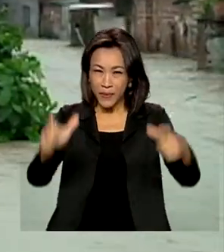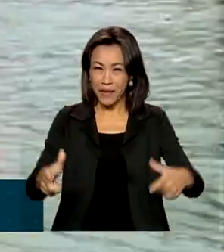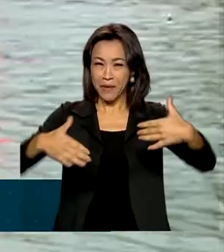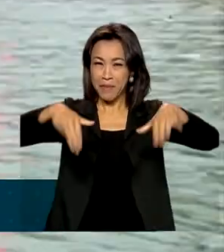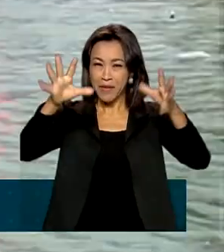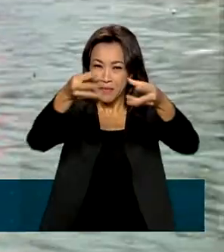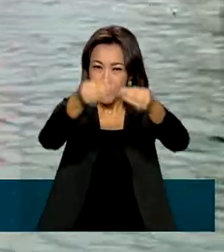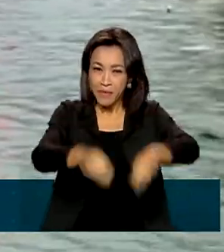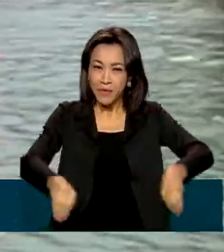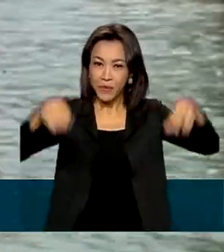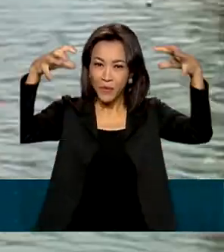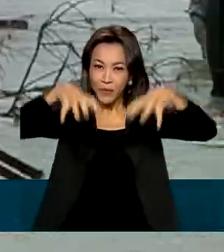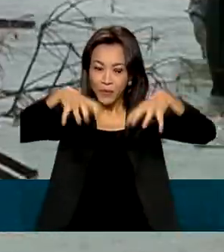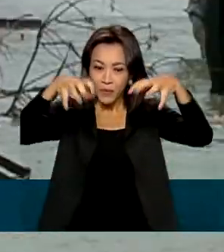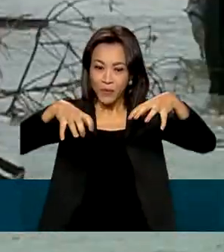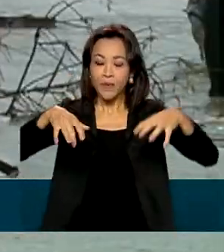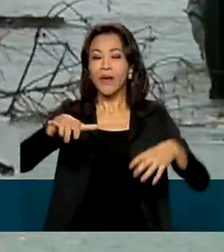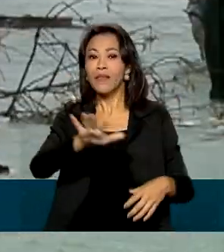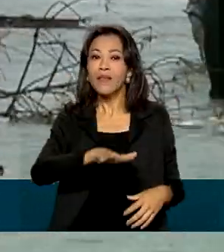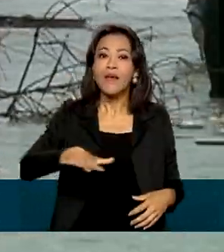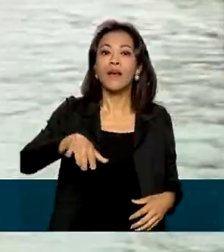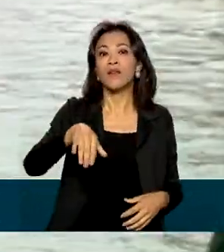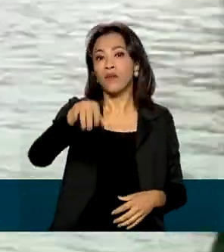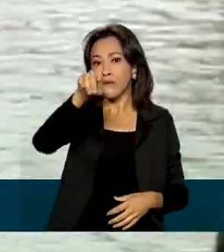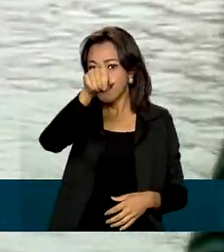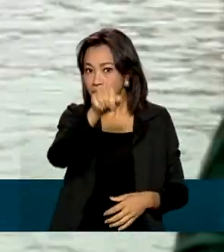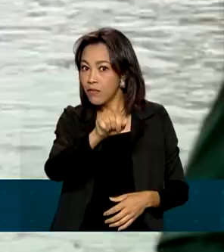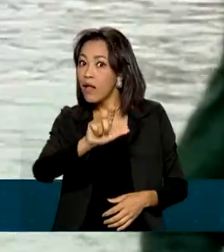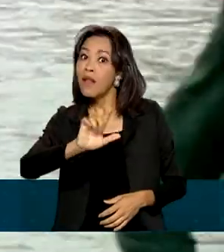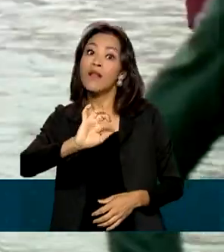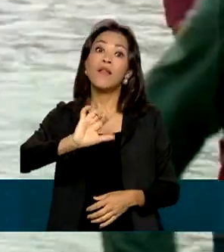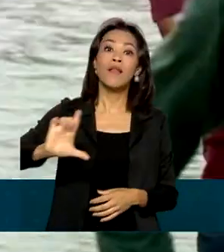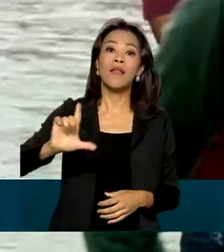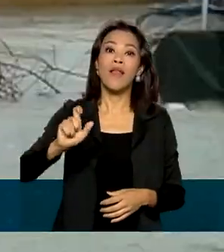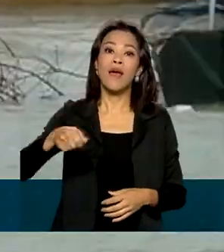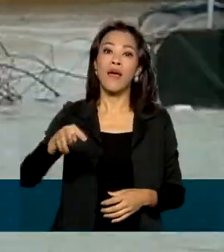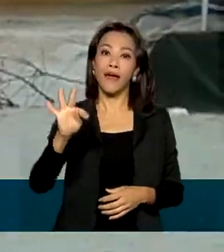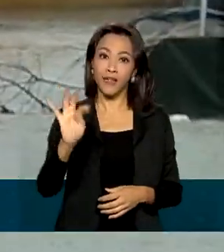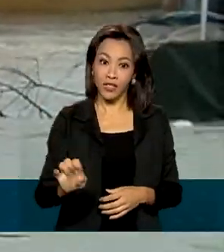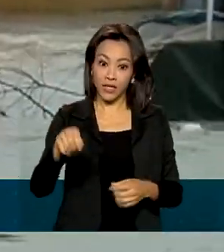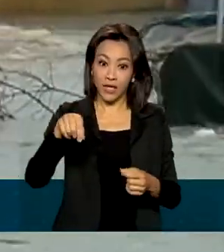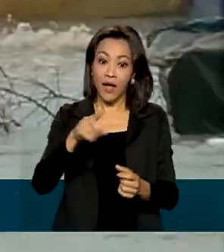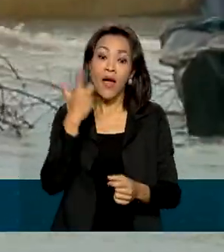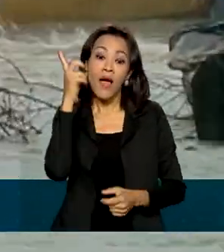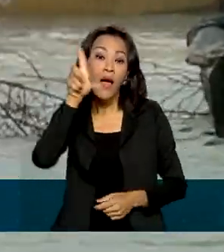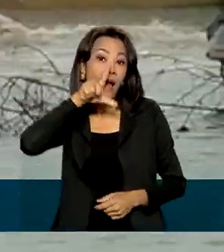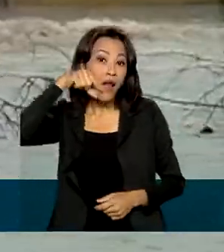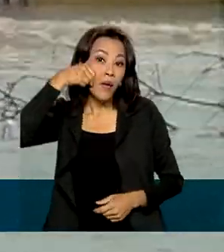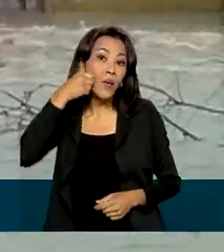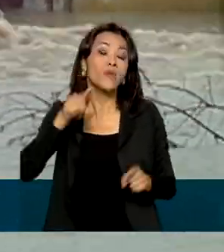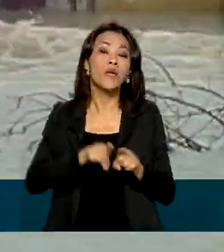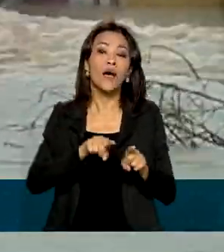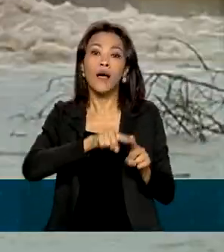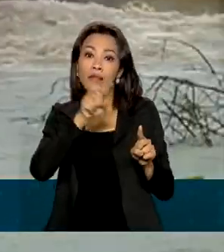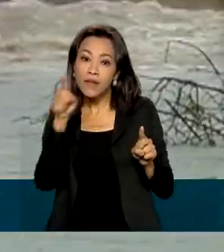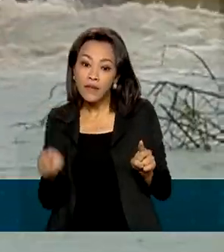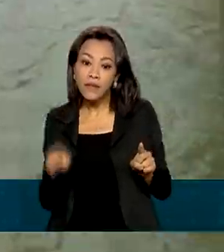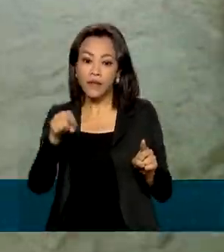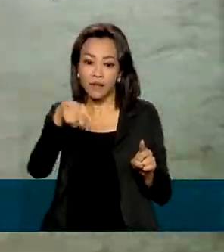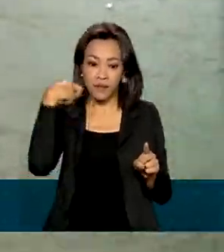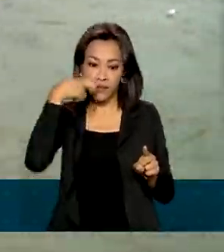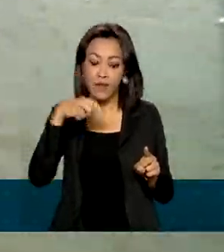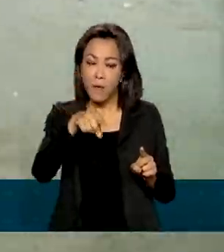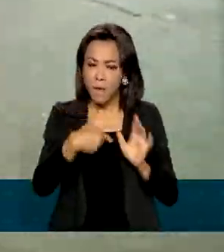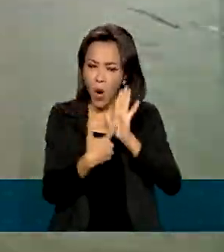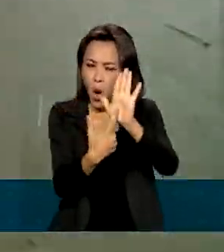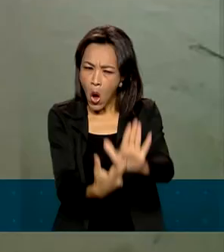pelas chuvas é o litoral leste, desde Alagoas até o Rio Grande do Norte. Em Pernambuco, imagens feitas por moradores